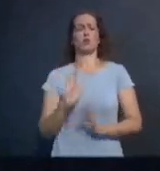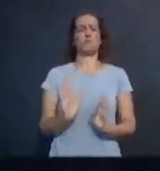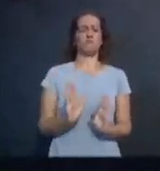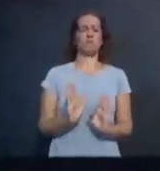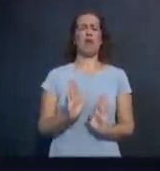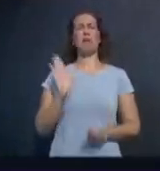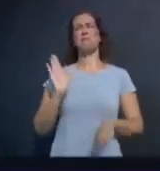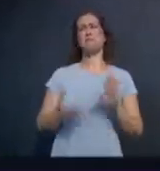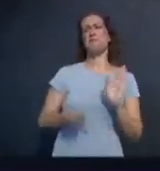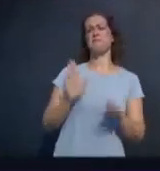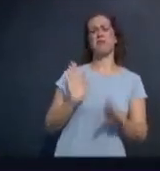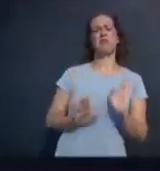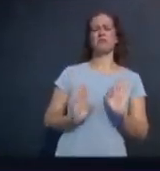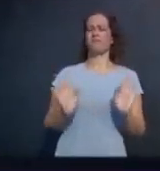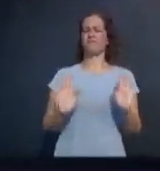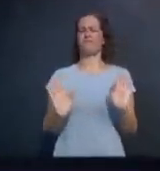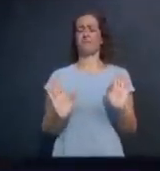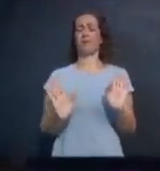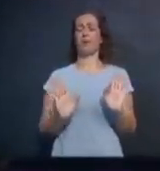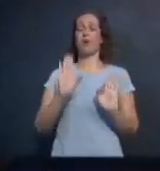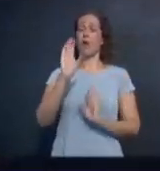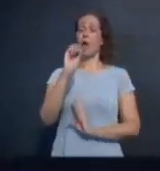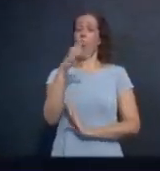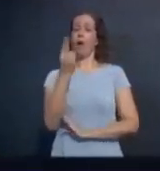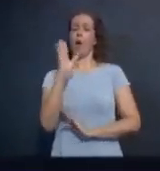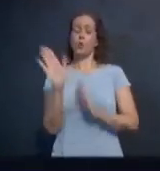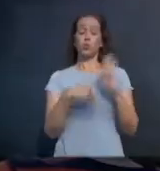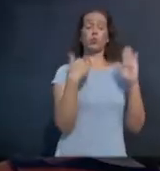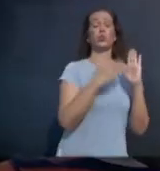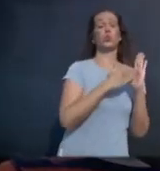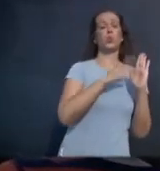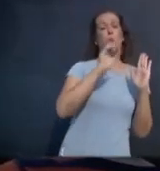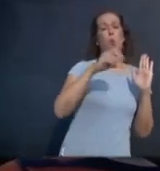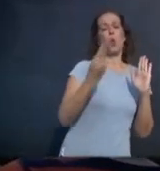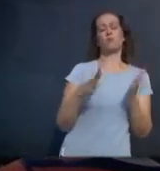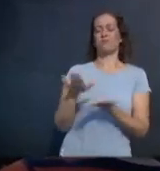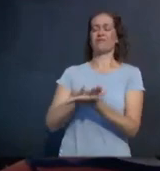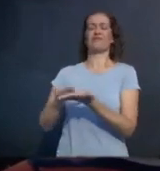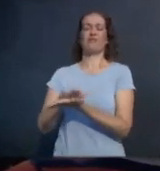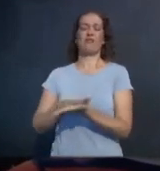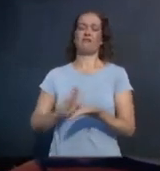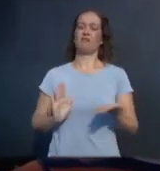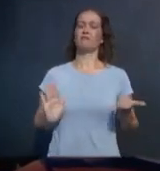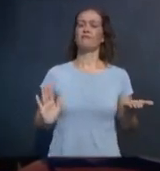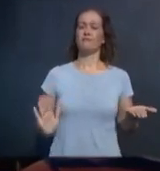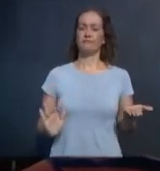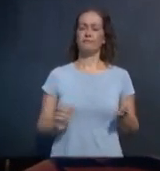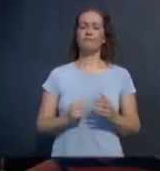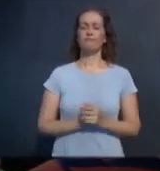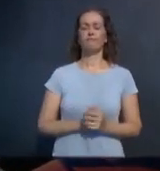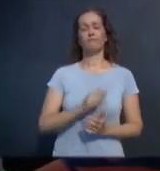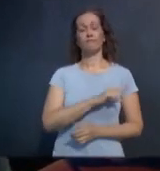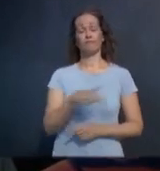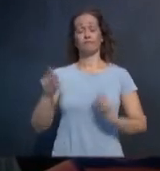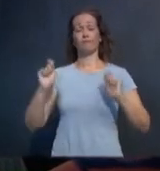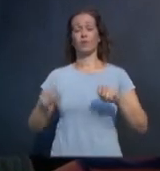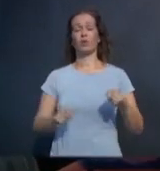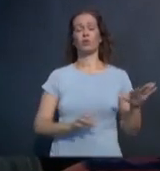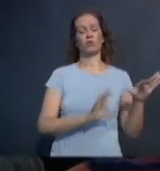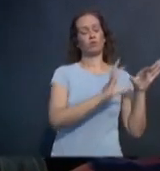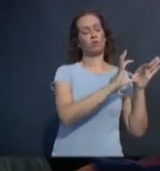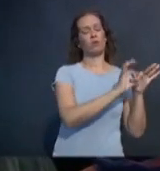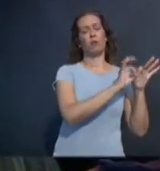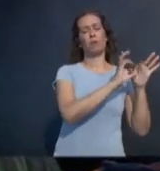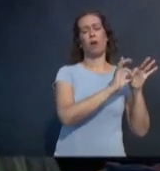relativo. Ou é tudo, ou é nada. Você, como eu tenho ensinado, pode ter uma corrente com